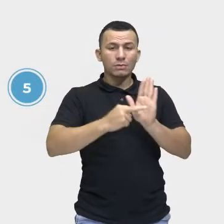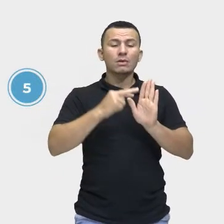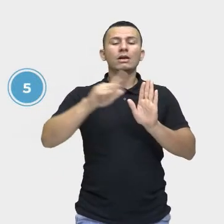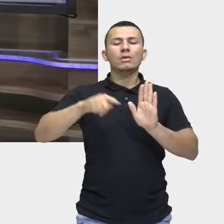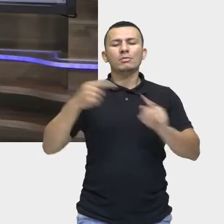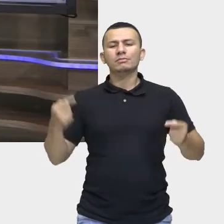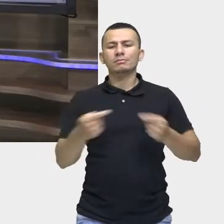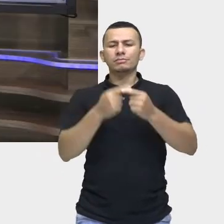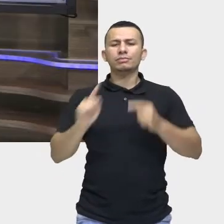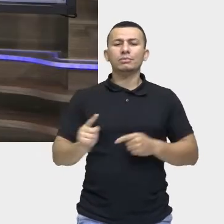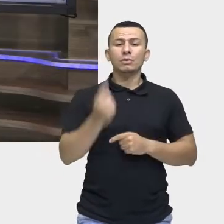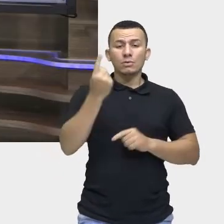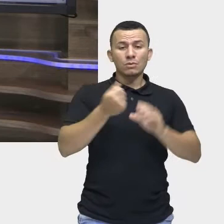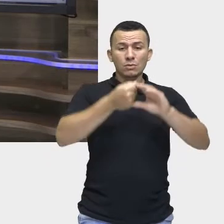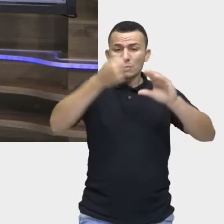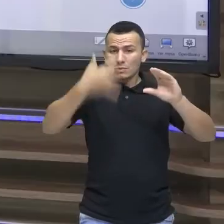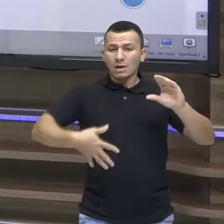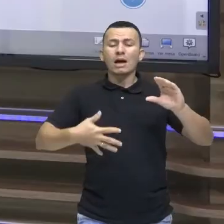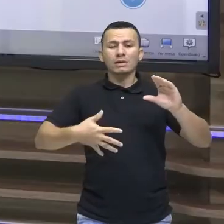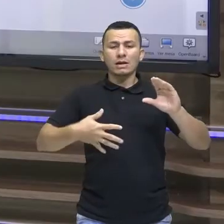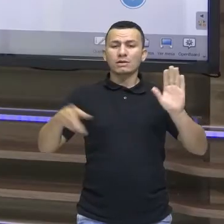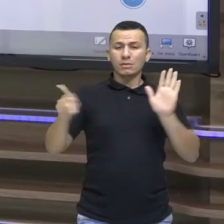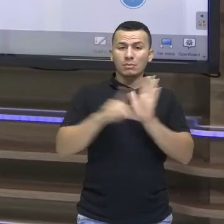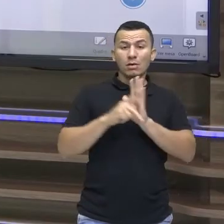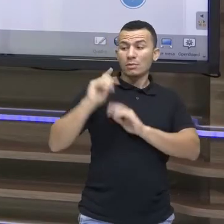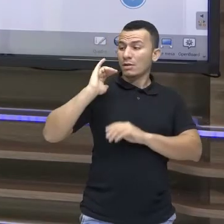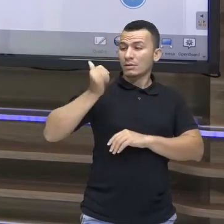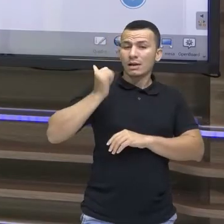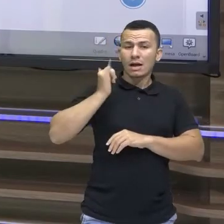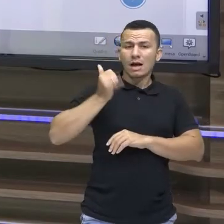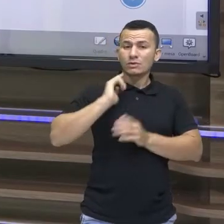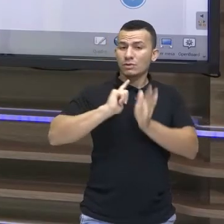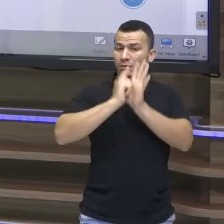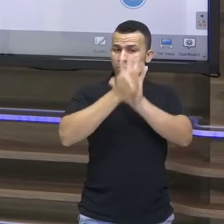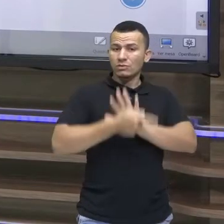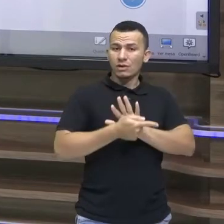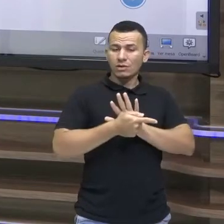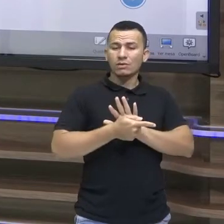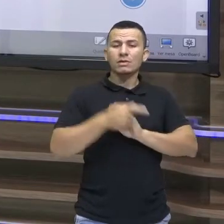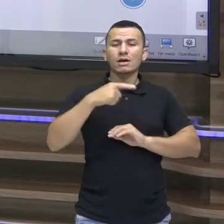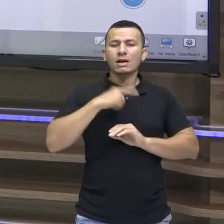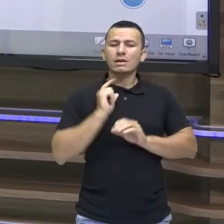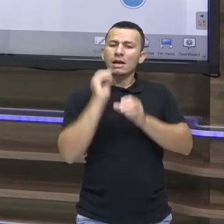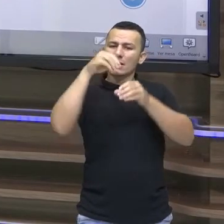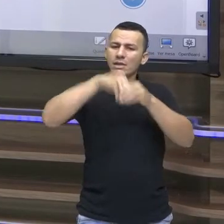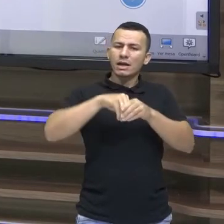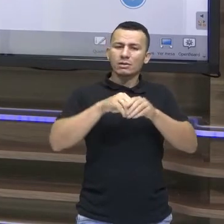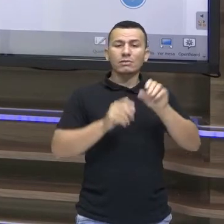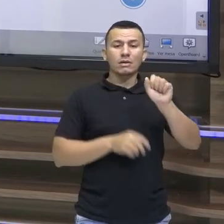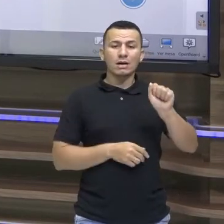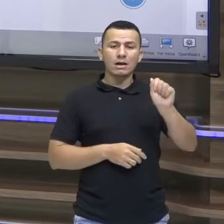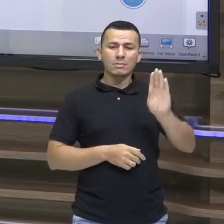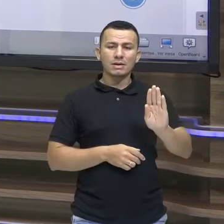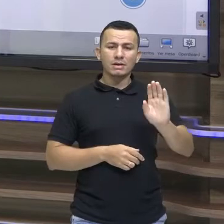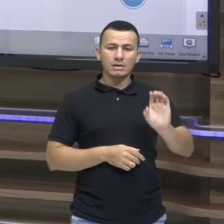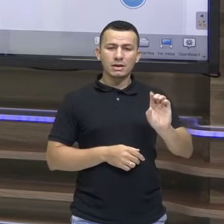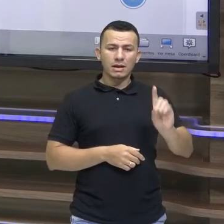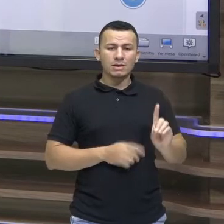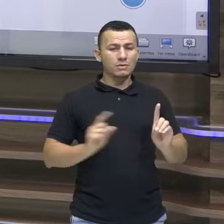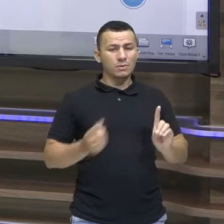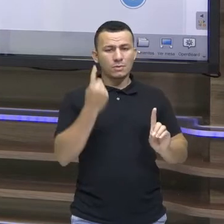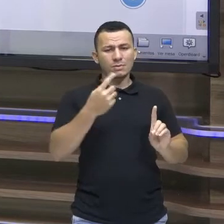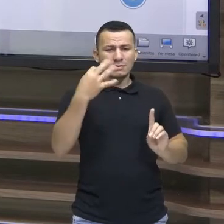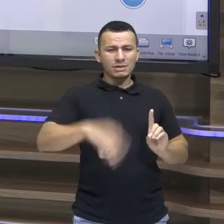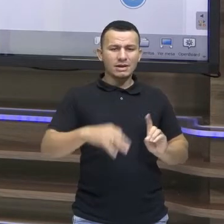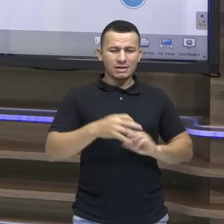quais são as características do gênero narrativo que estão inseridas numa dessas